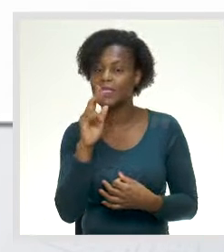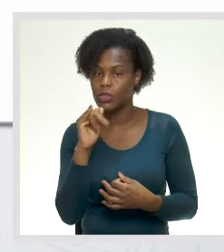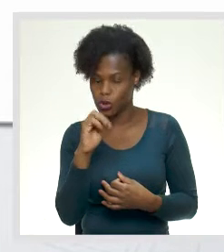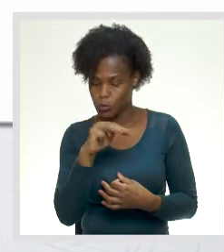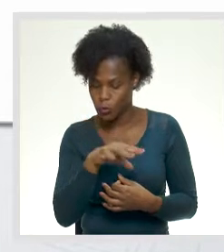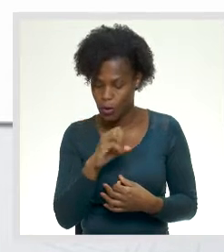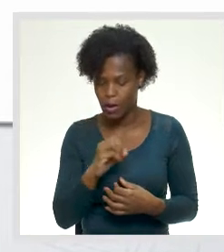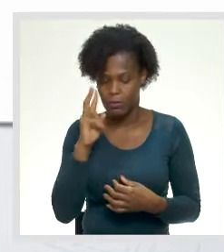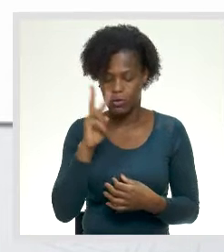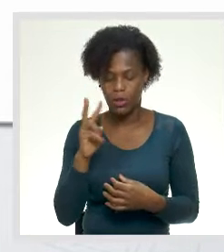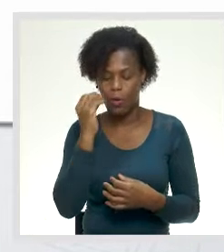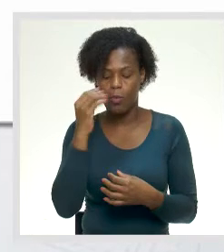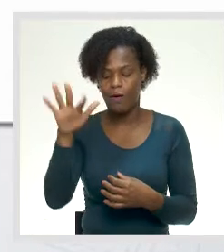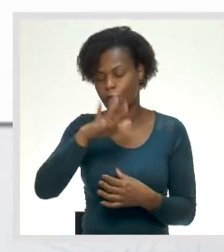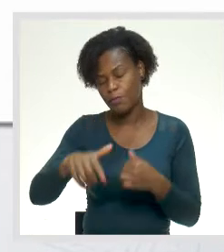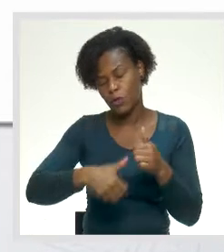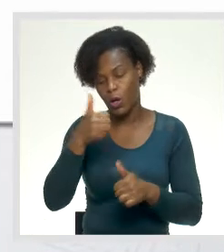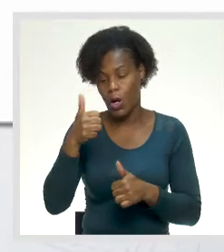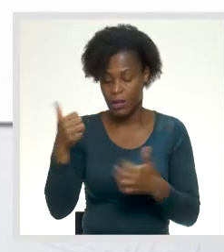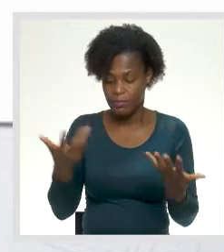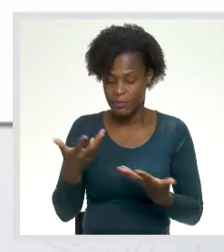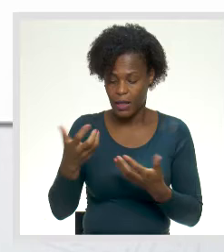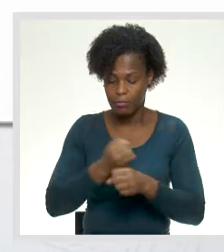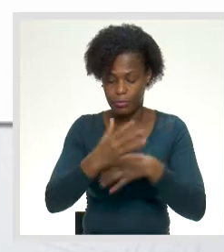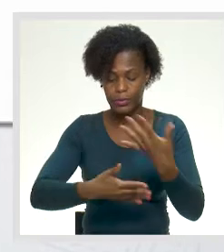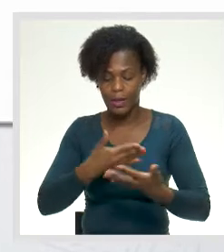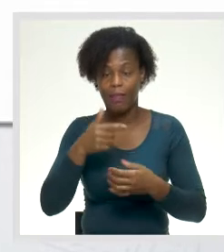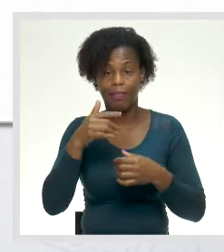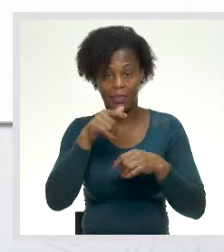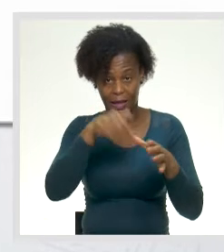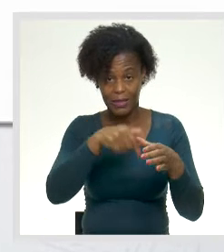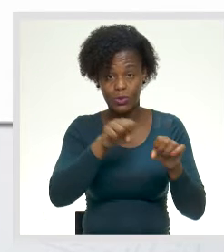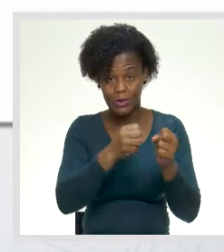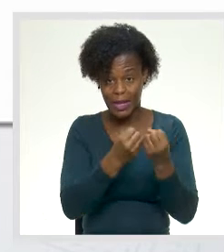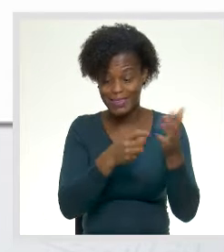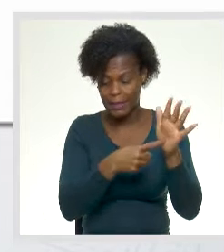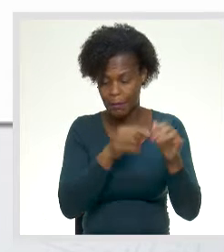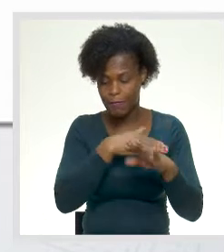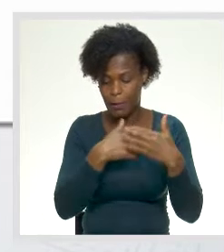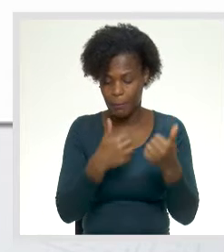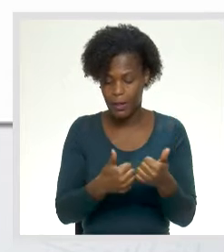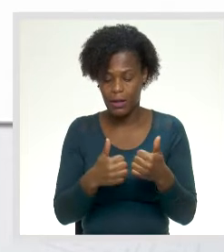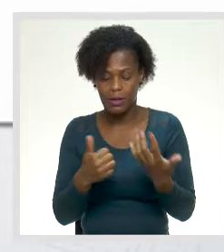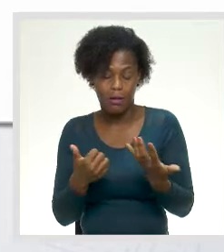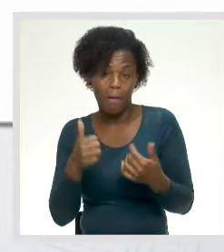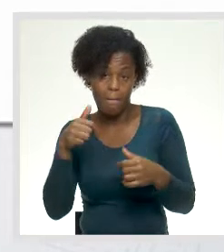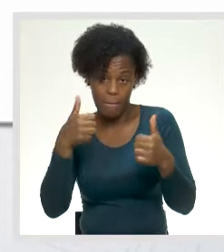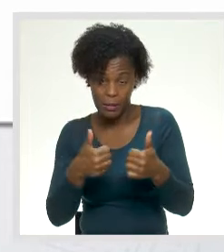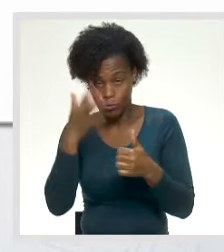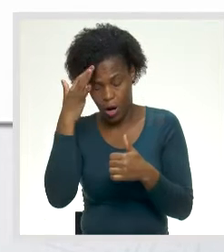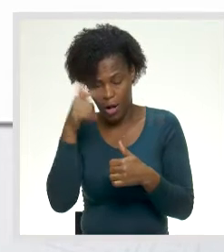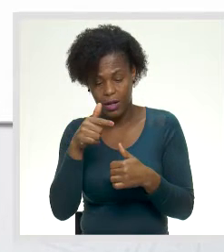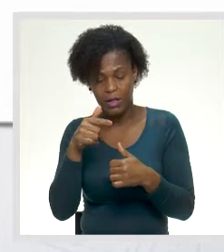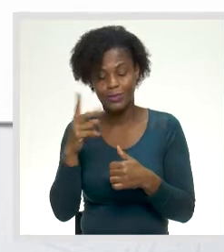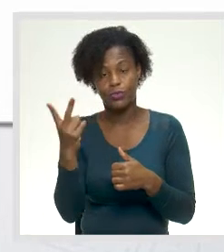de se comportar em sociedade. Tanto a ética como a moral têm o mesmo objeto de